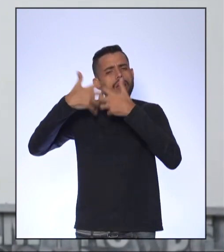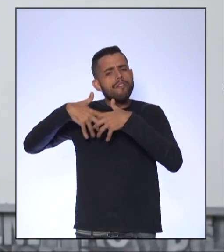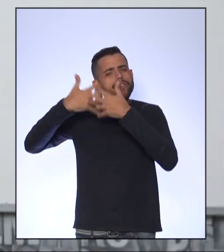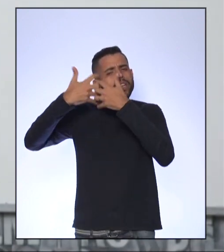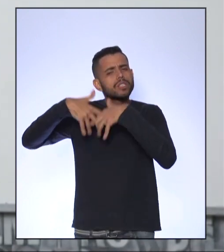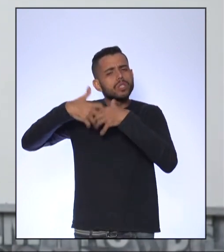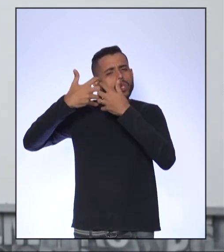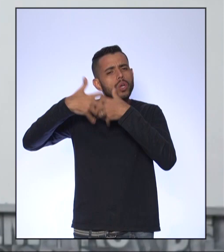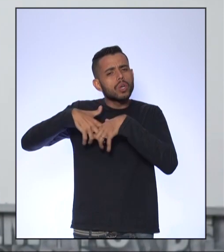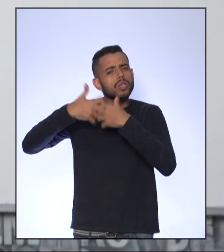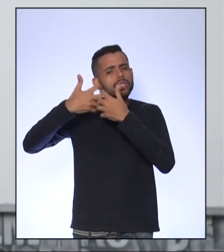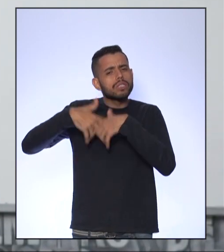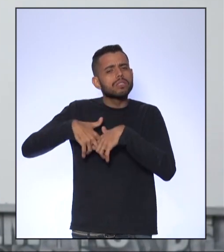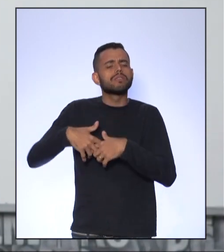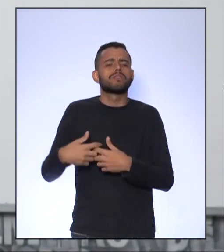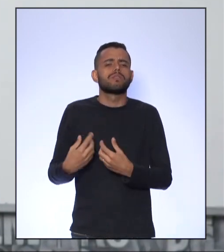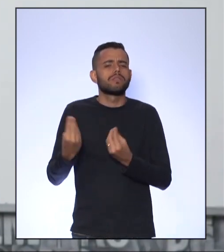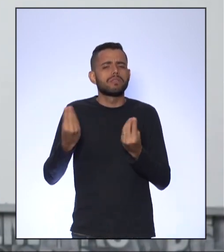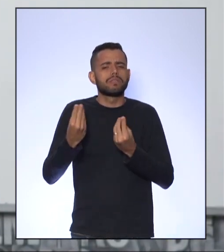reflexões